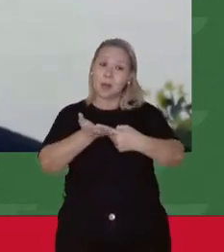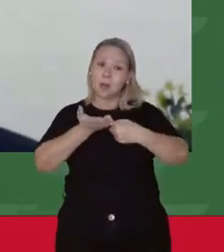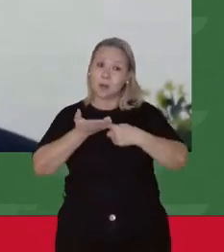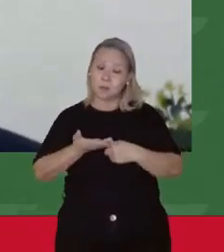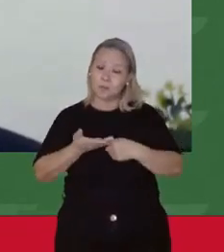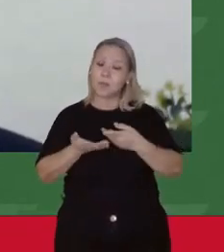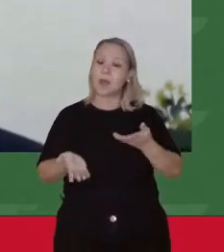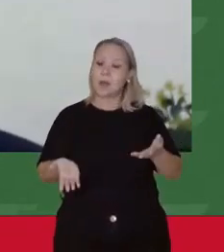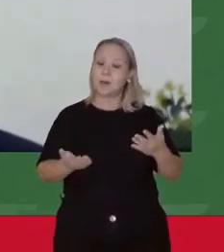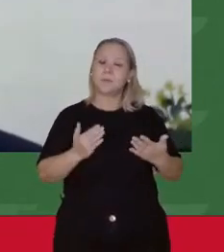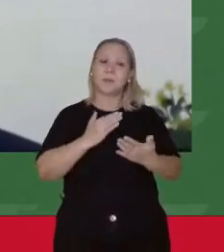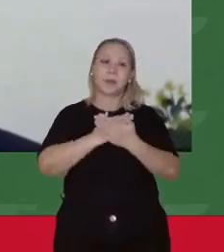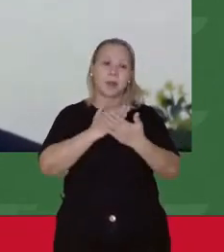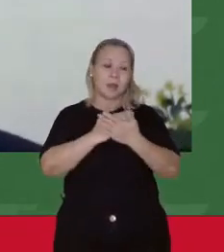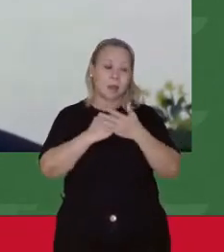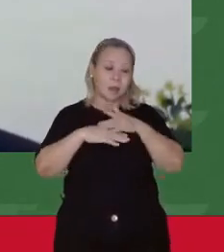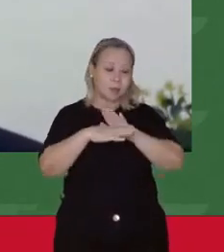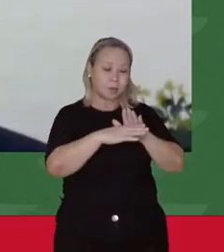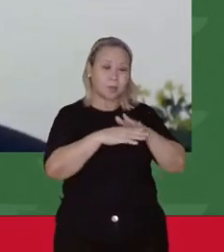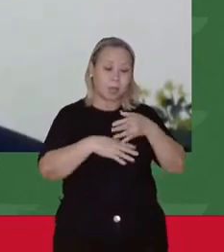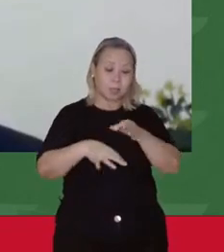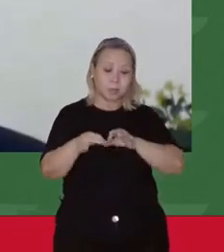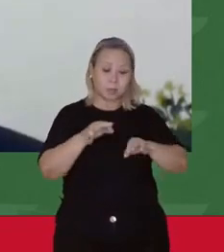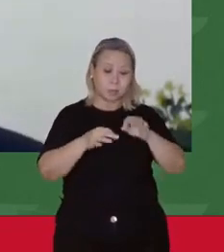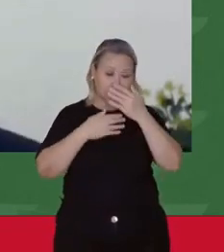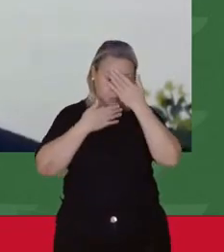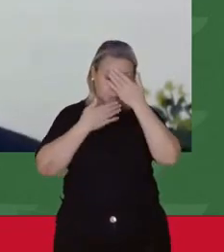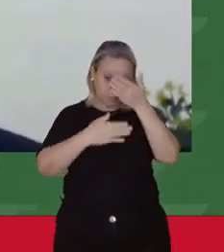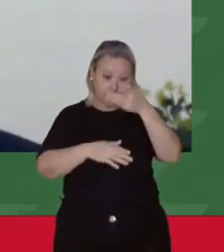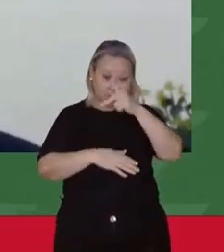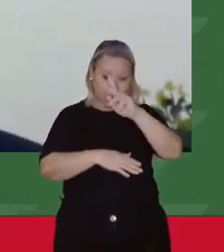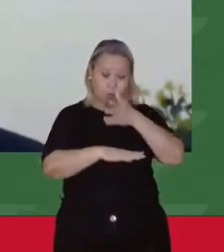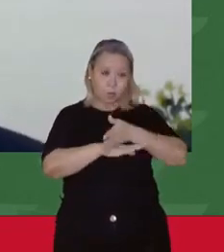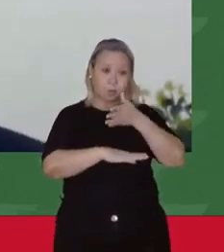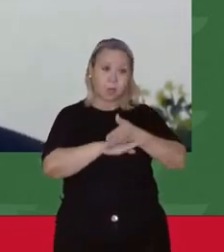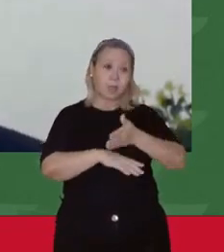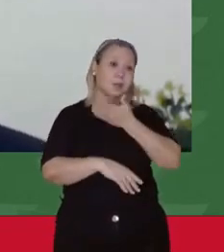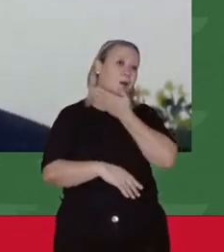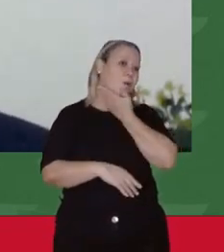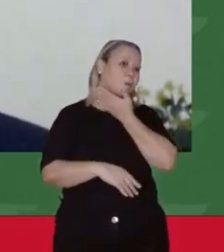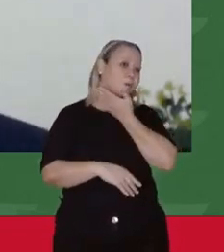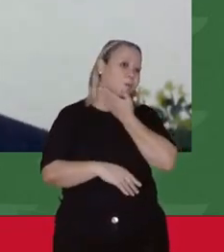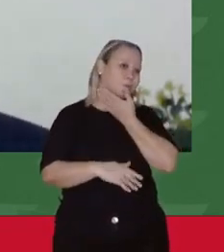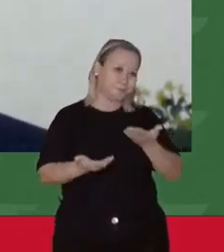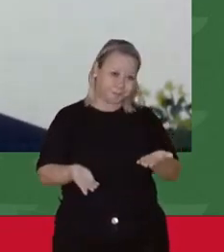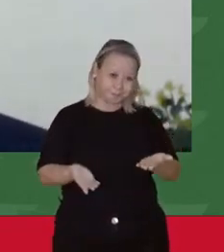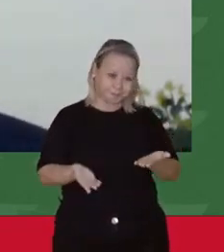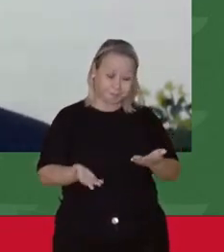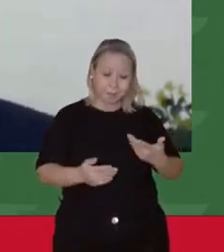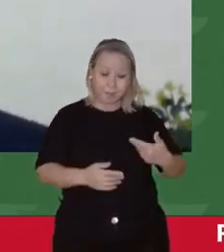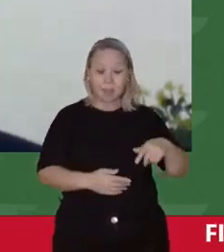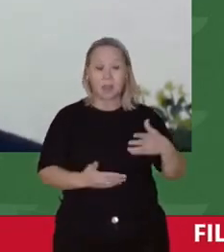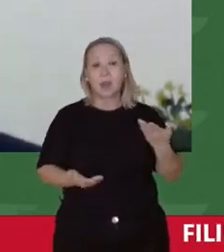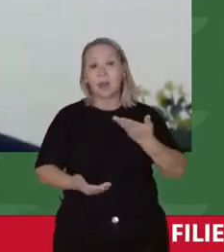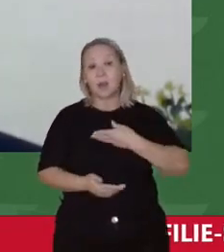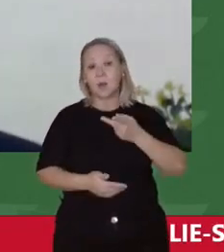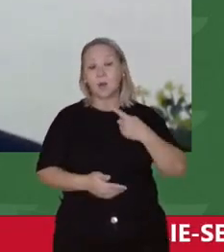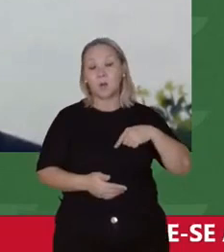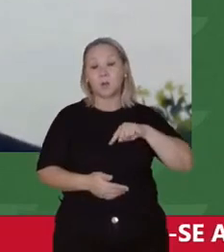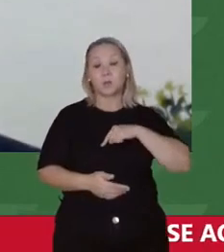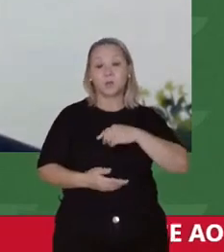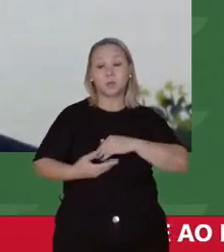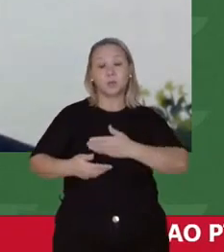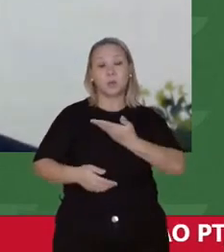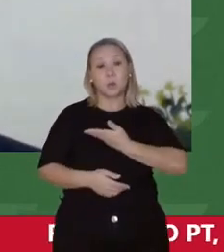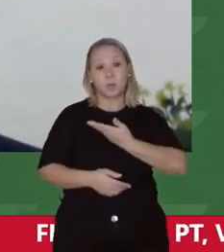nessa organização e te agradecer pela participação, pelo bate-papo. Agora com o nosso companheiro Renan.